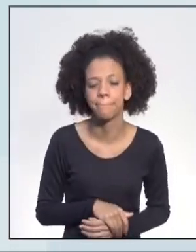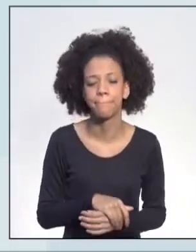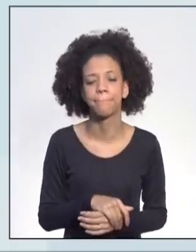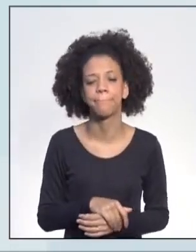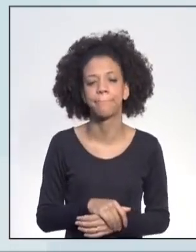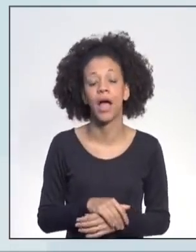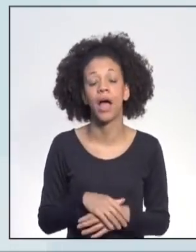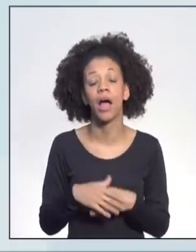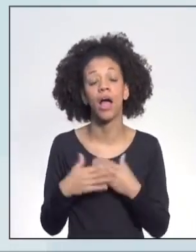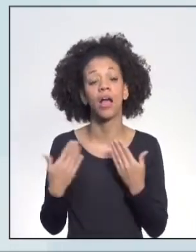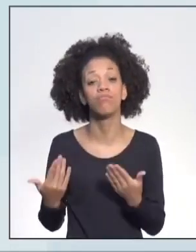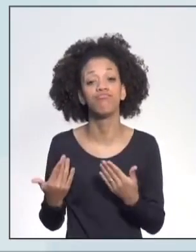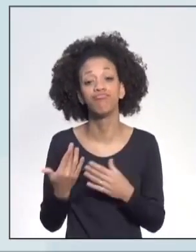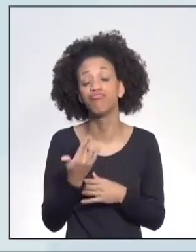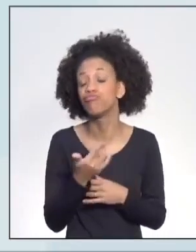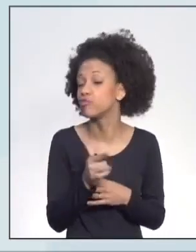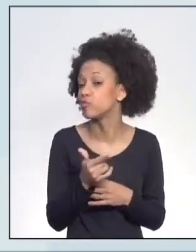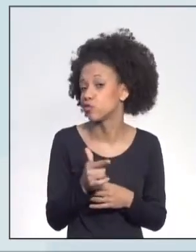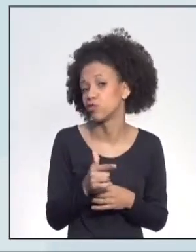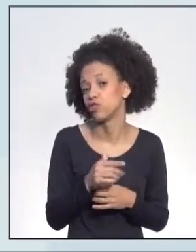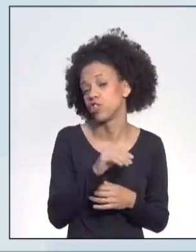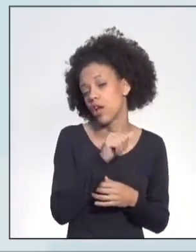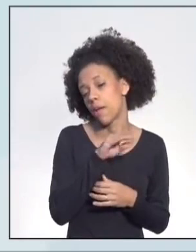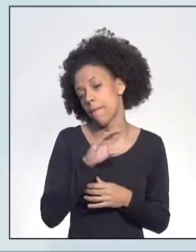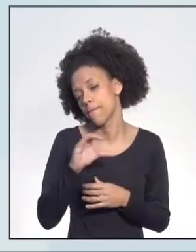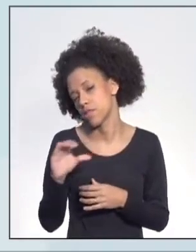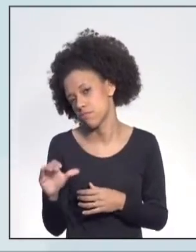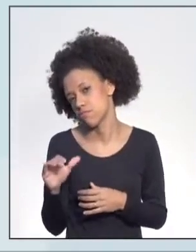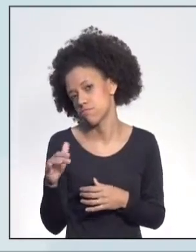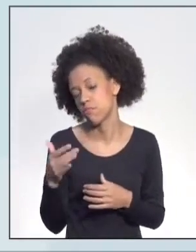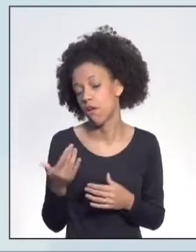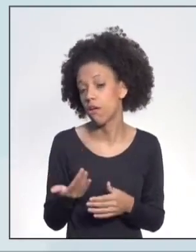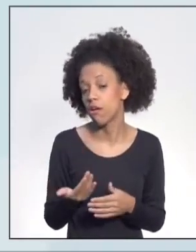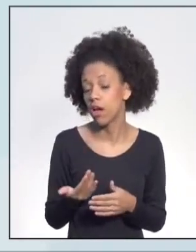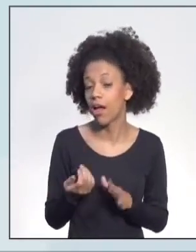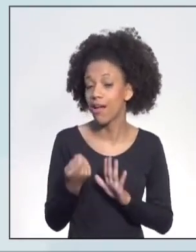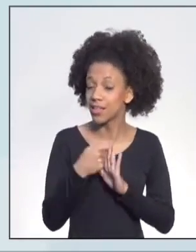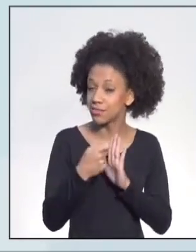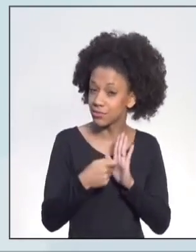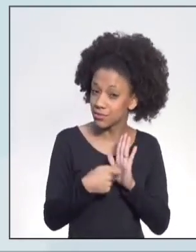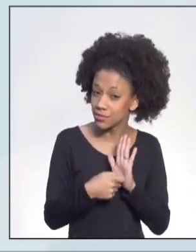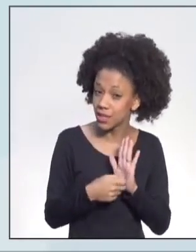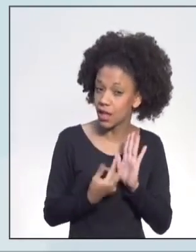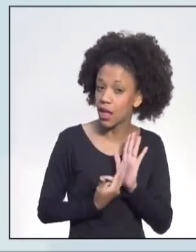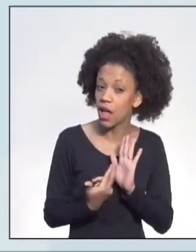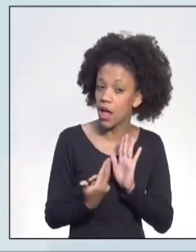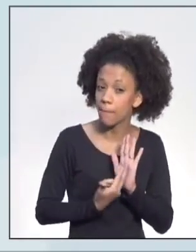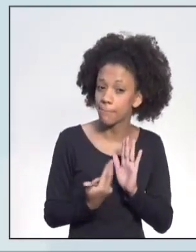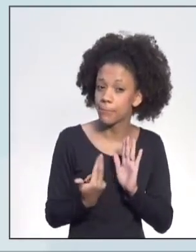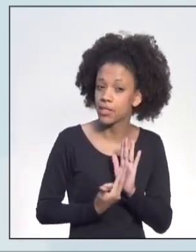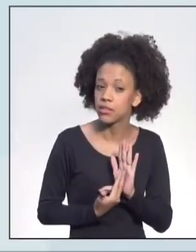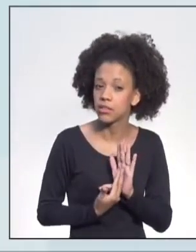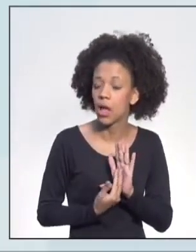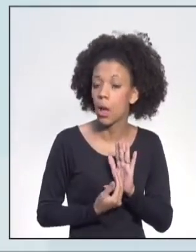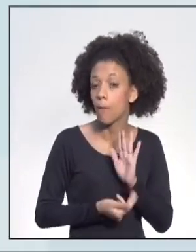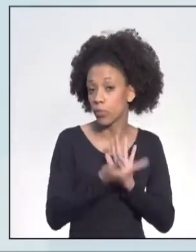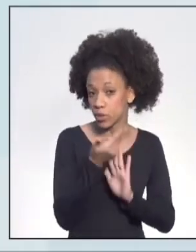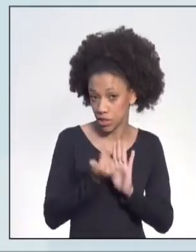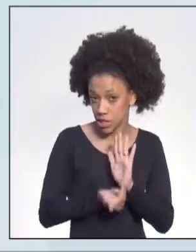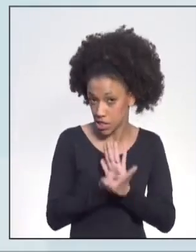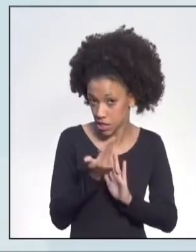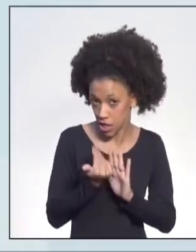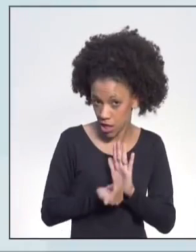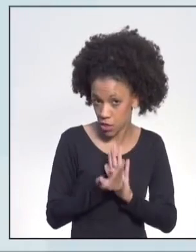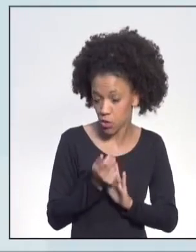Os astecas não tinham um alfabeto. A escrita era representada por desenhos